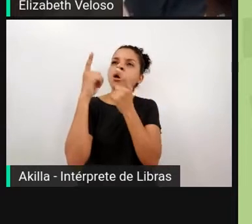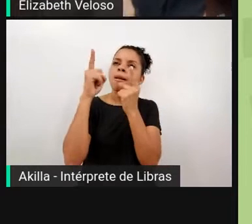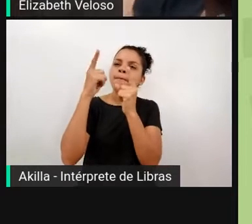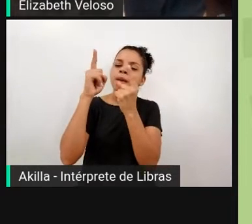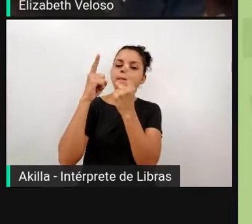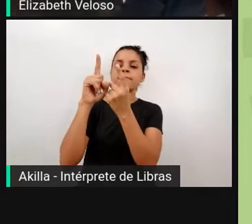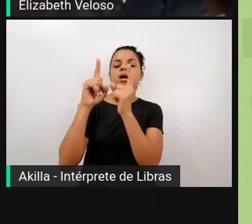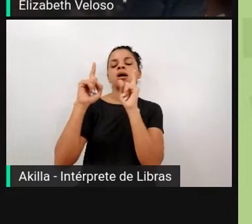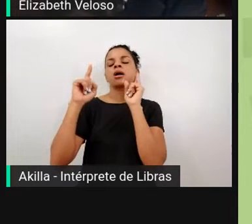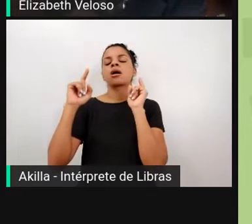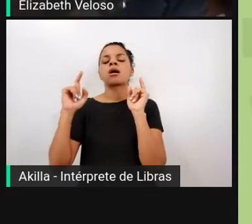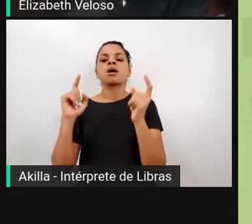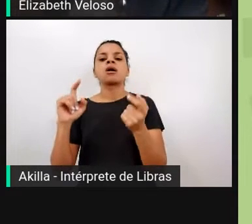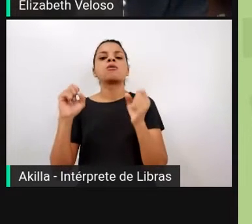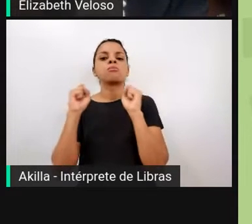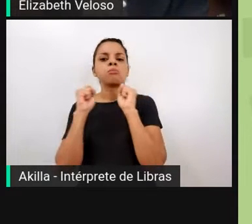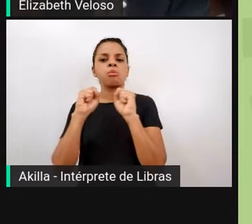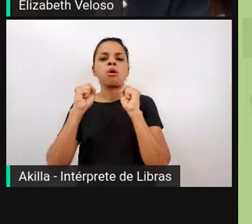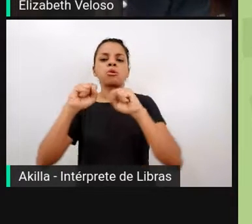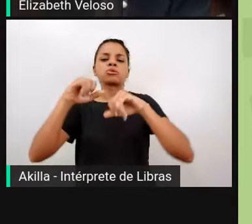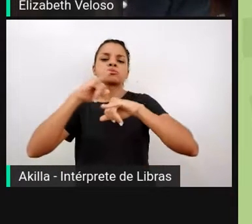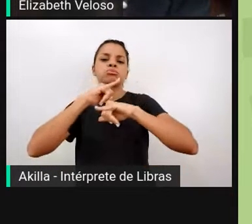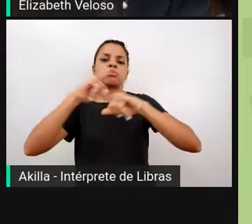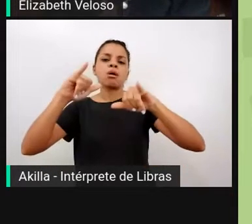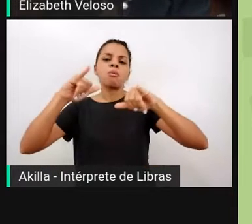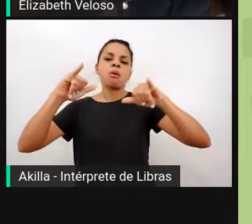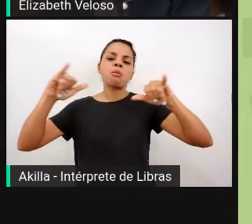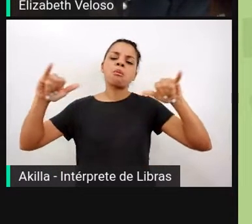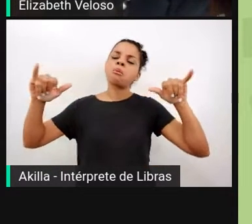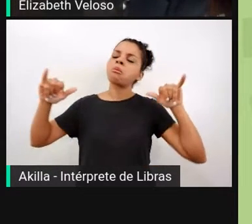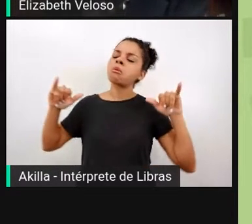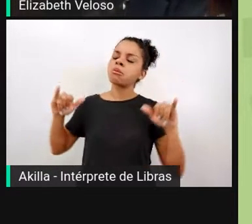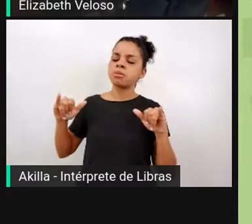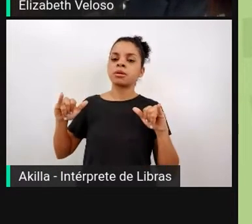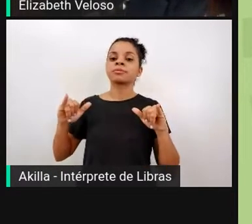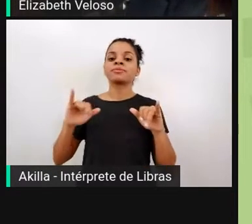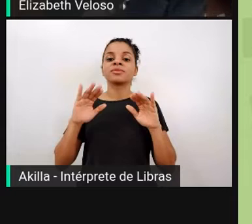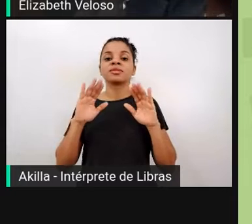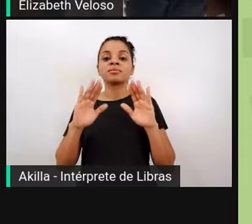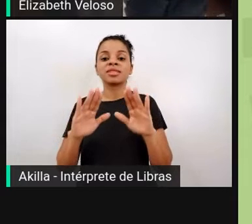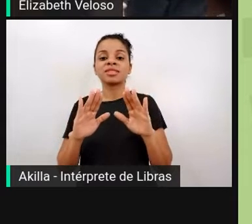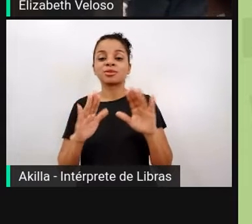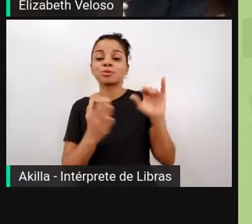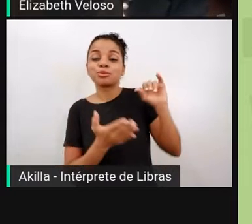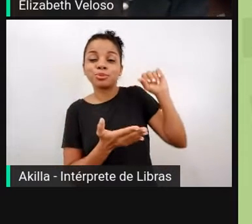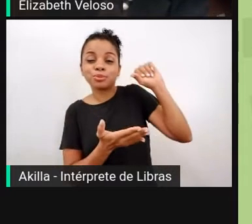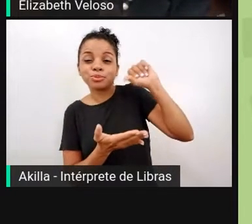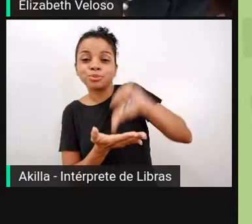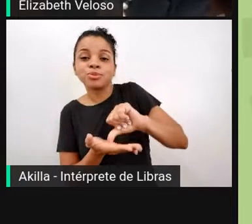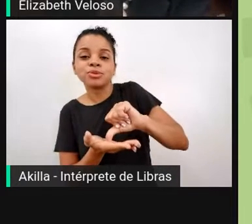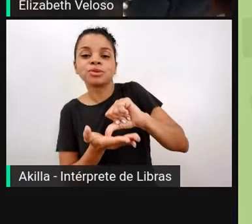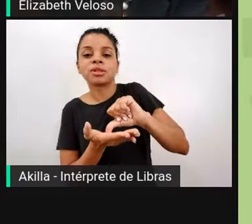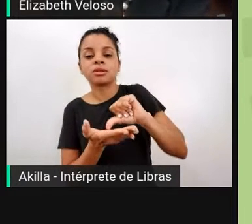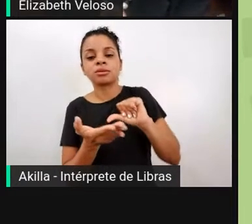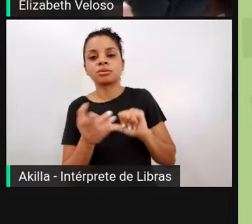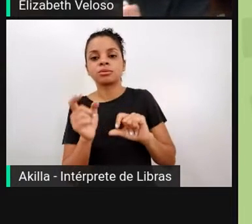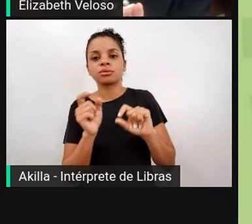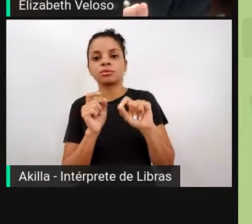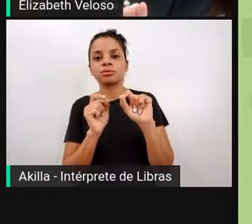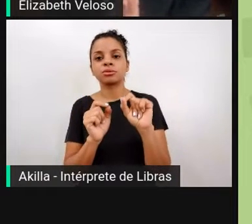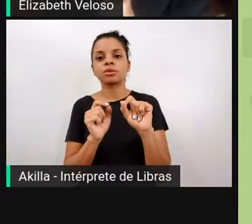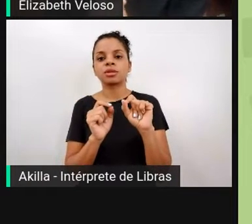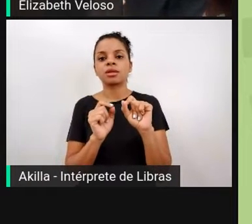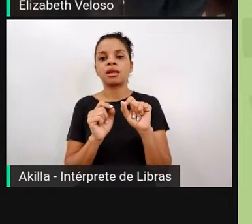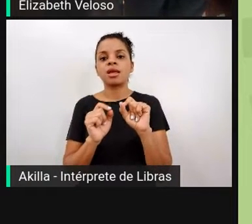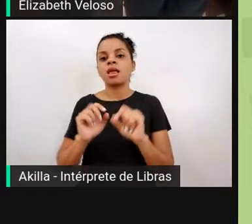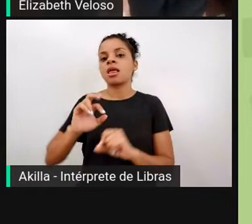voto, promover uma eleição. E aí, no centro dessa concentração, que acabou se manifestando não apenas,